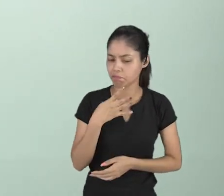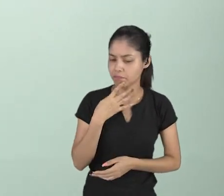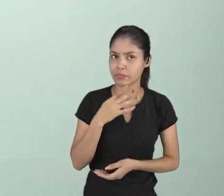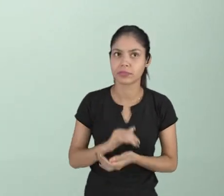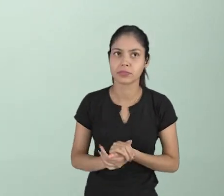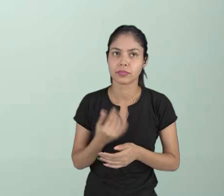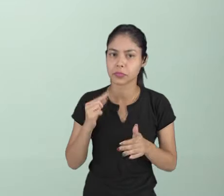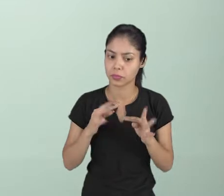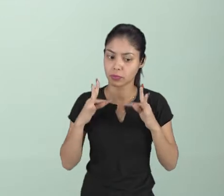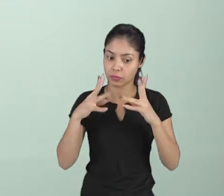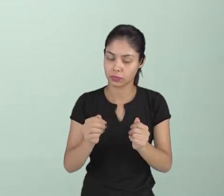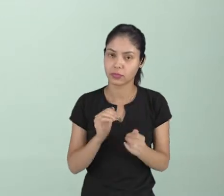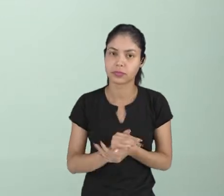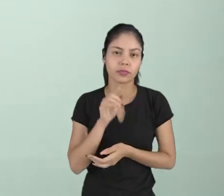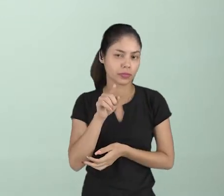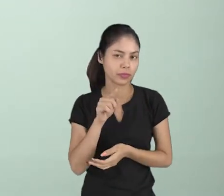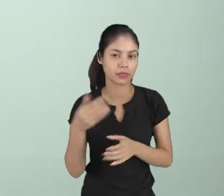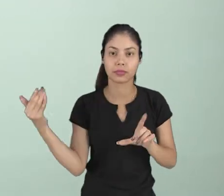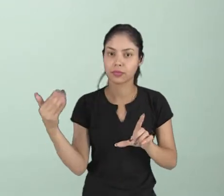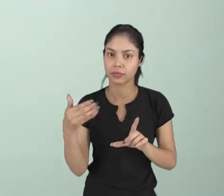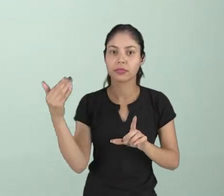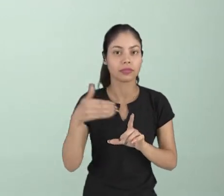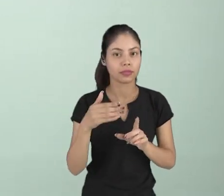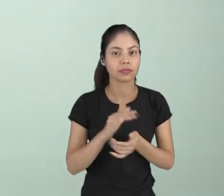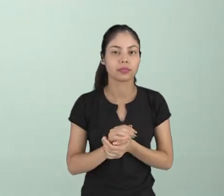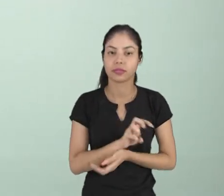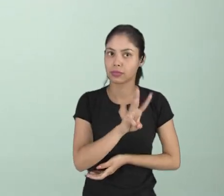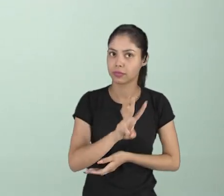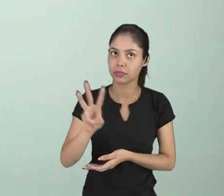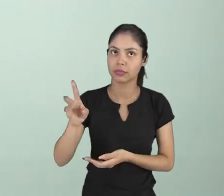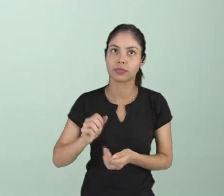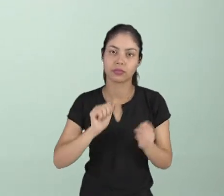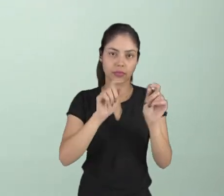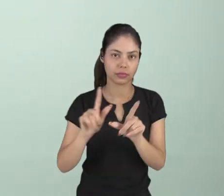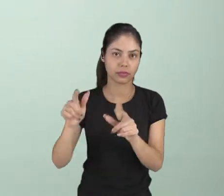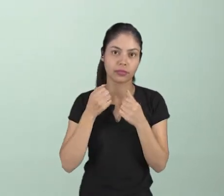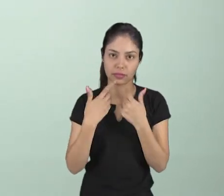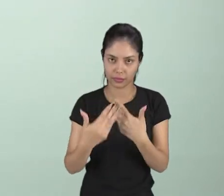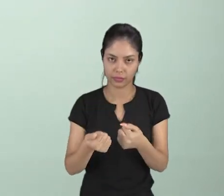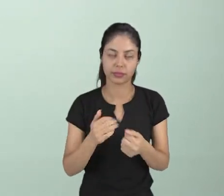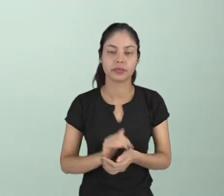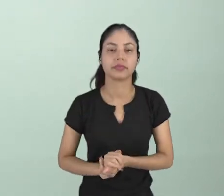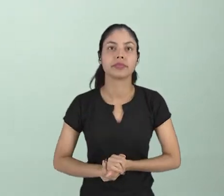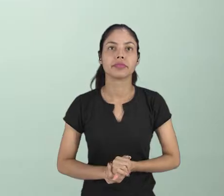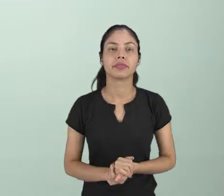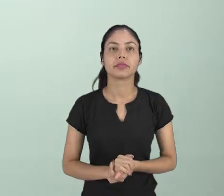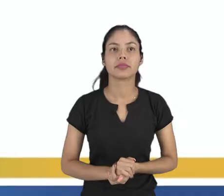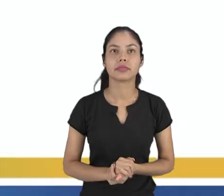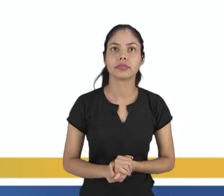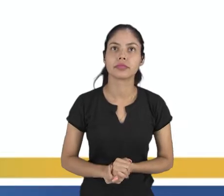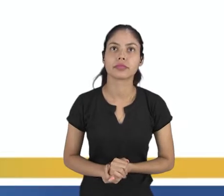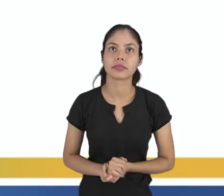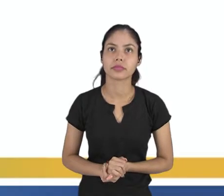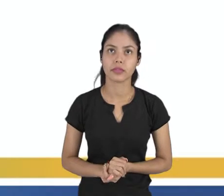na íntegra, eu sugiro que você acesse o site que vai aparecer no nosso slide, tá bom? Vamos lá? Acompanha